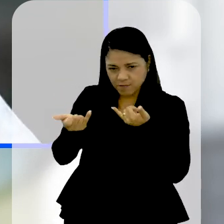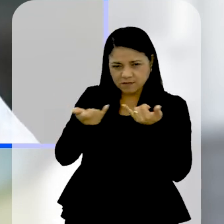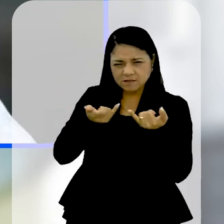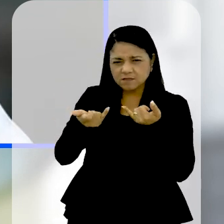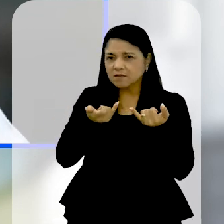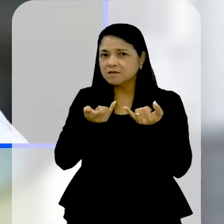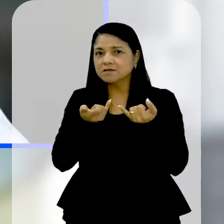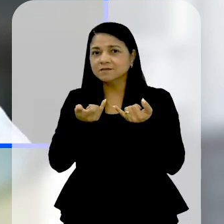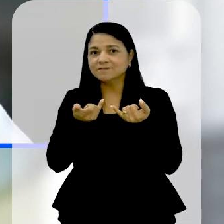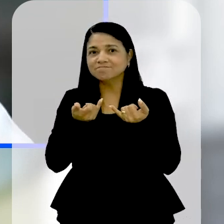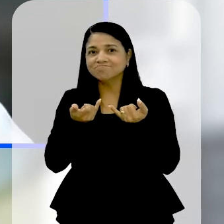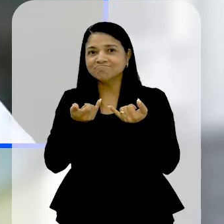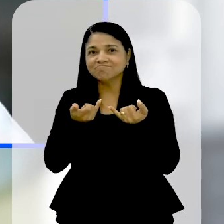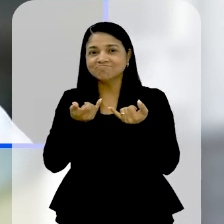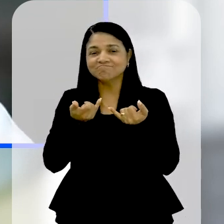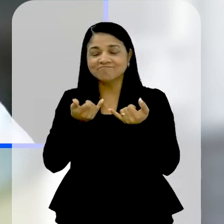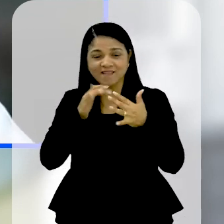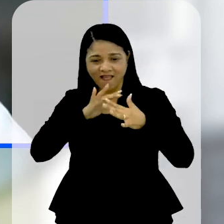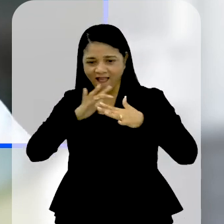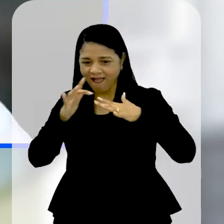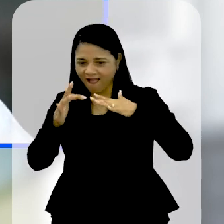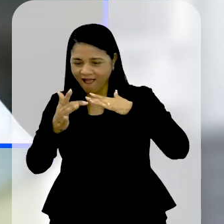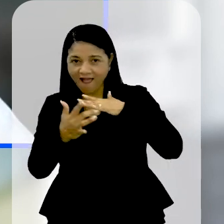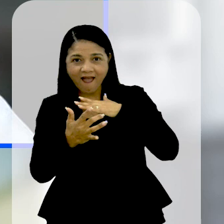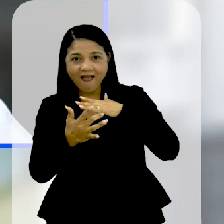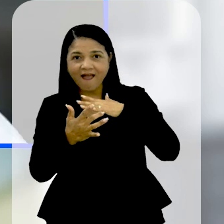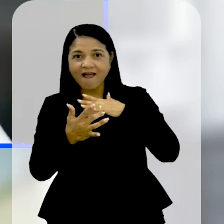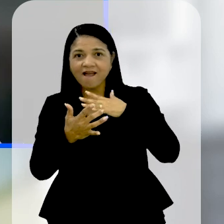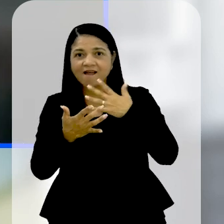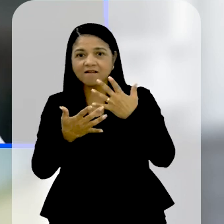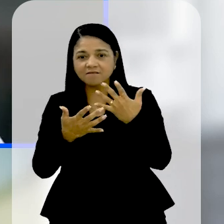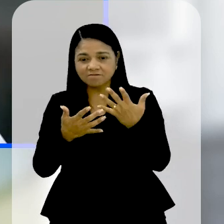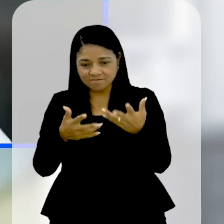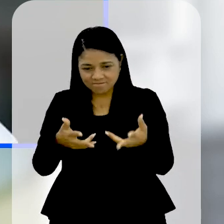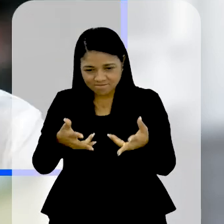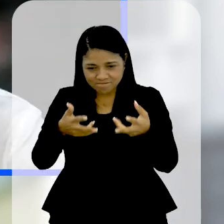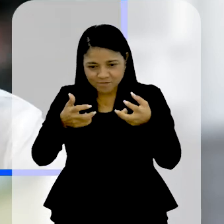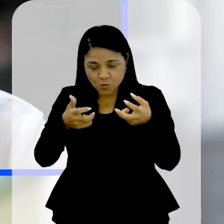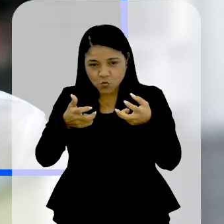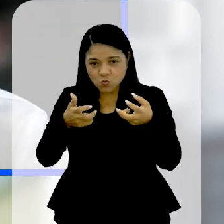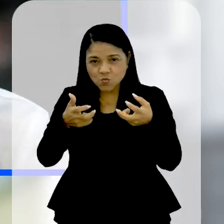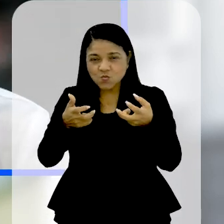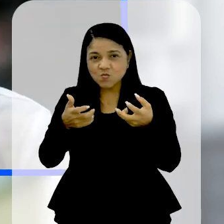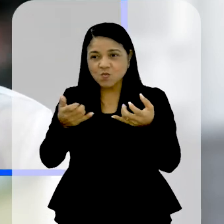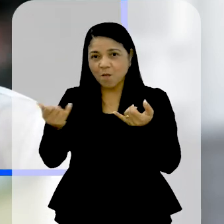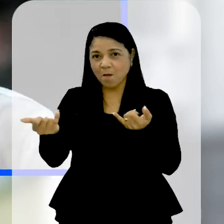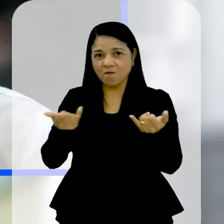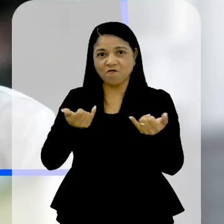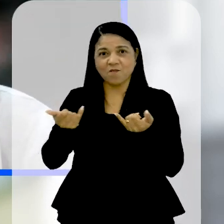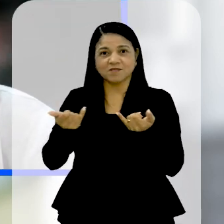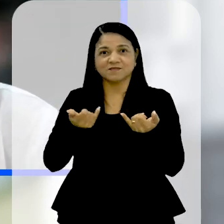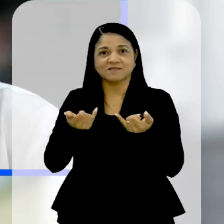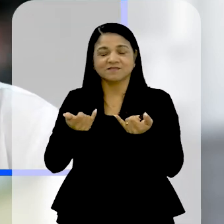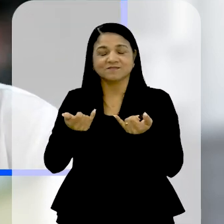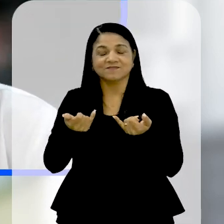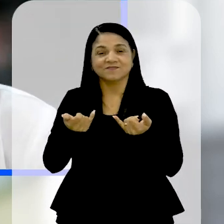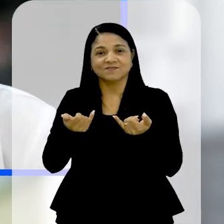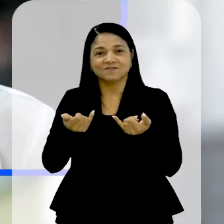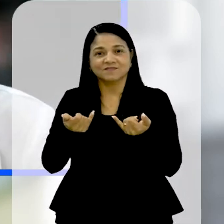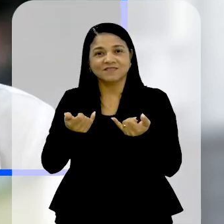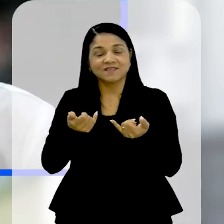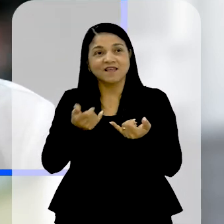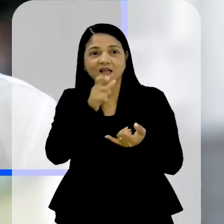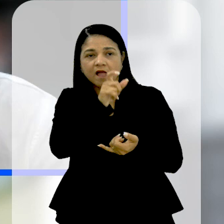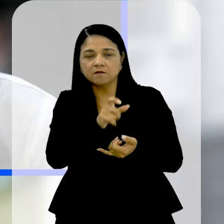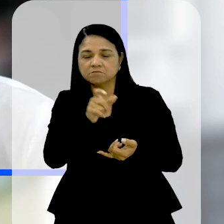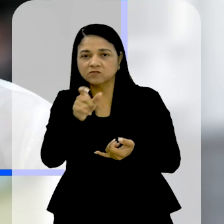aquela informação, tá girando a rede social, aquela informação vem para você como uma publicidade. E as pessoas têm